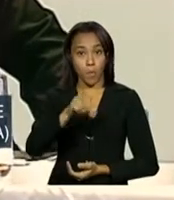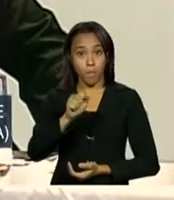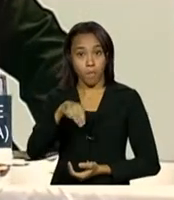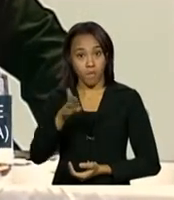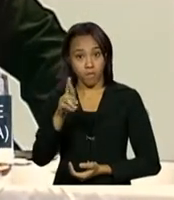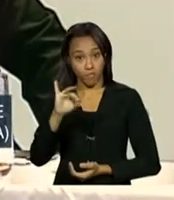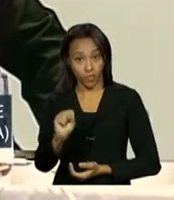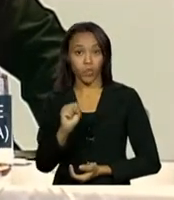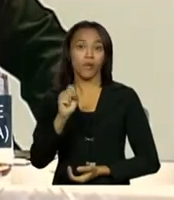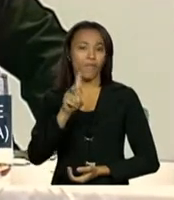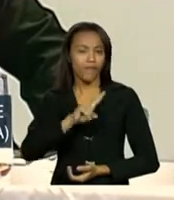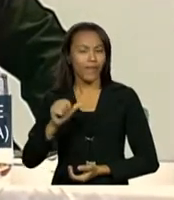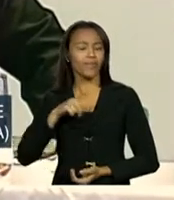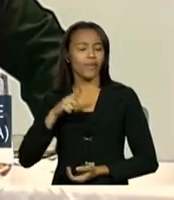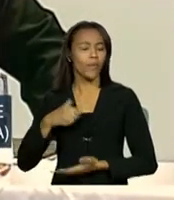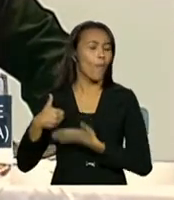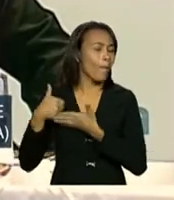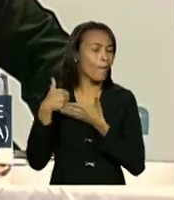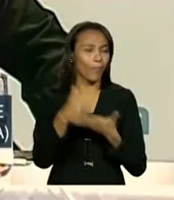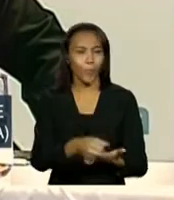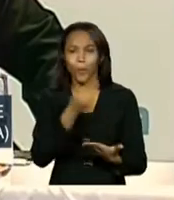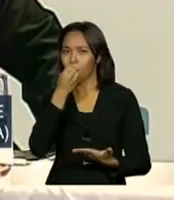apoio inestimável